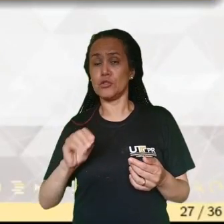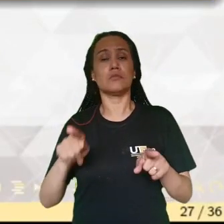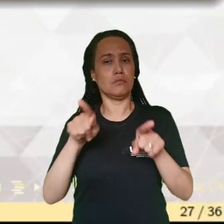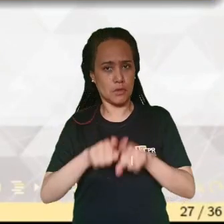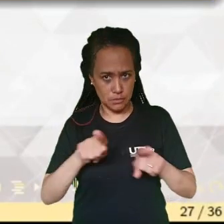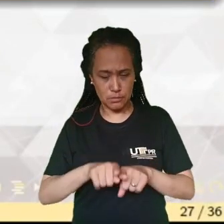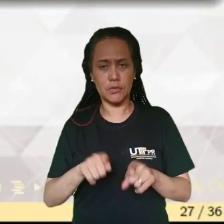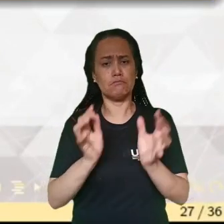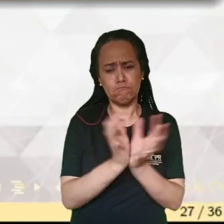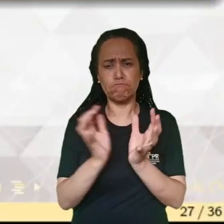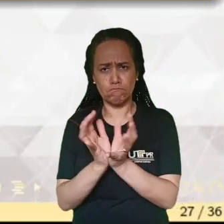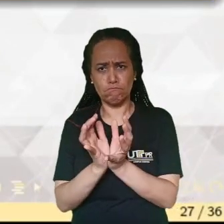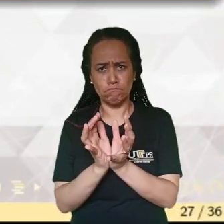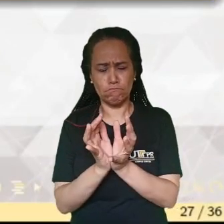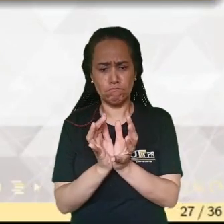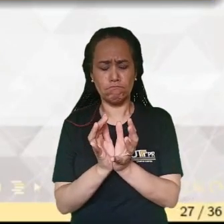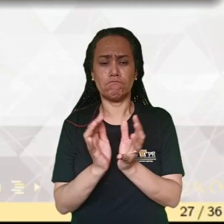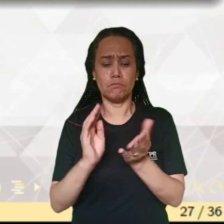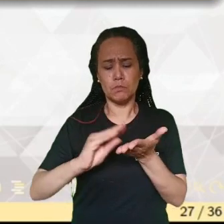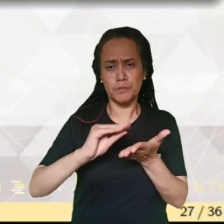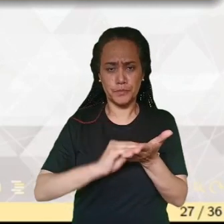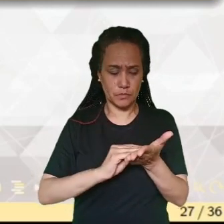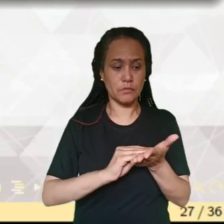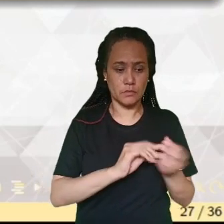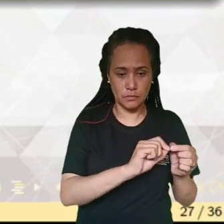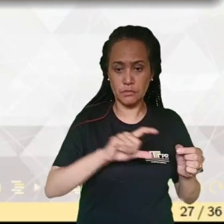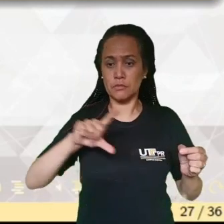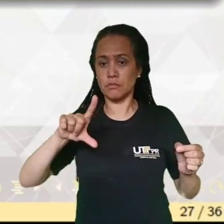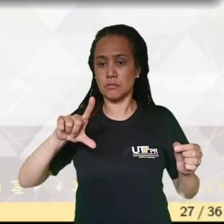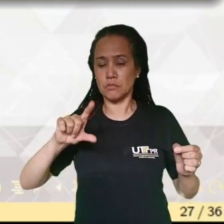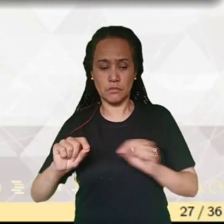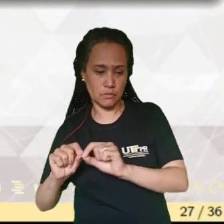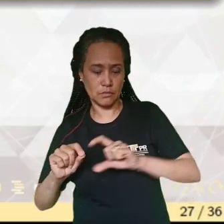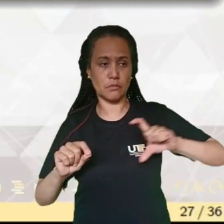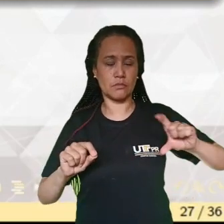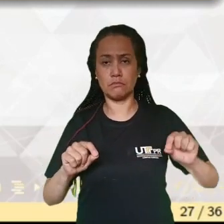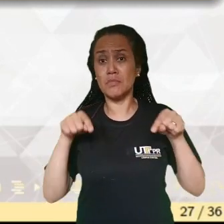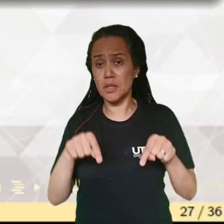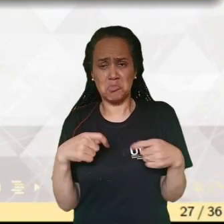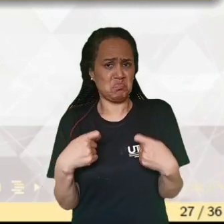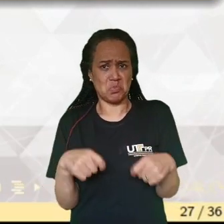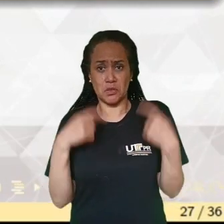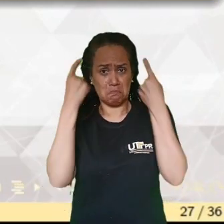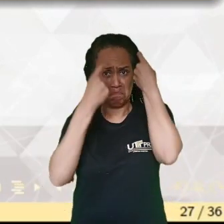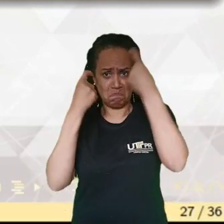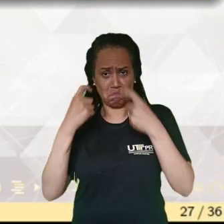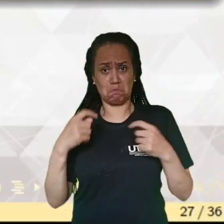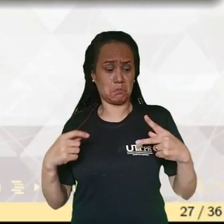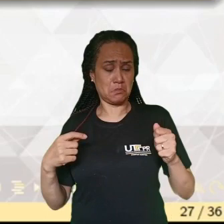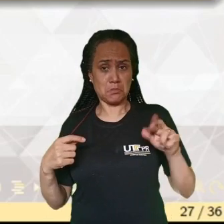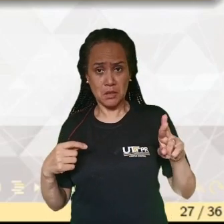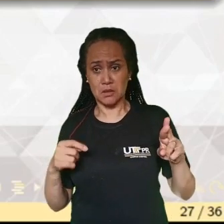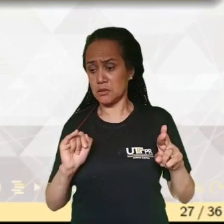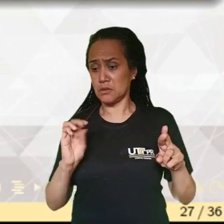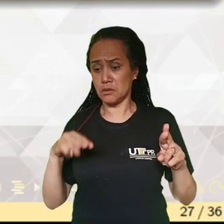anterior. Só que aqui não independe se a tua quantidade de observações ele é par ou ímpar, não precisa me preocupar com isso. Porque eu tenho uma